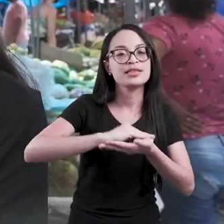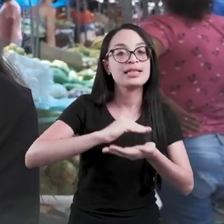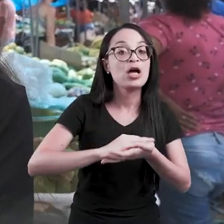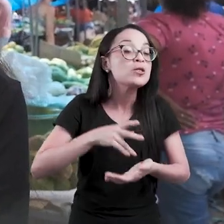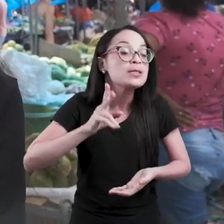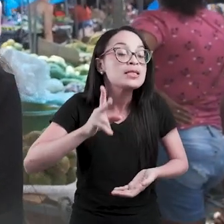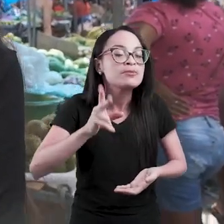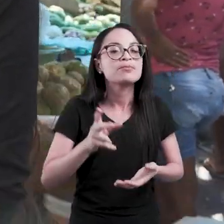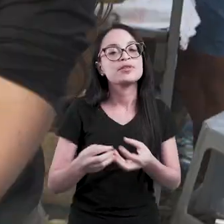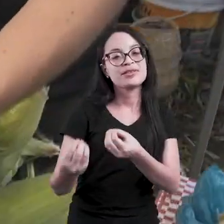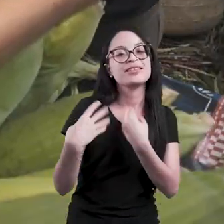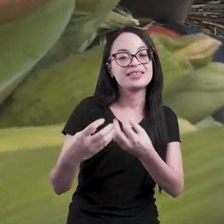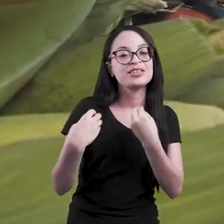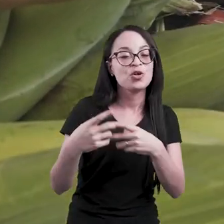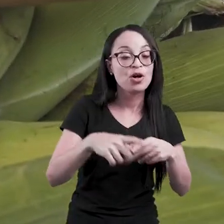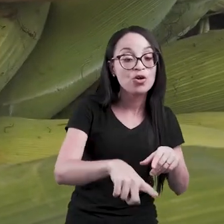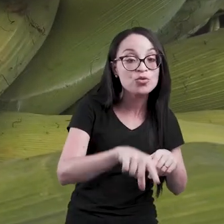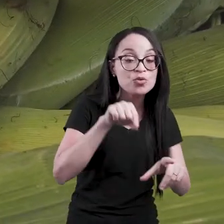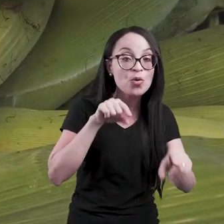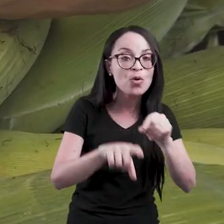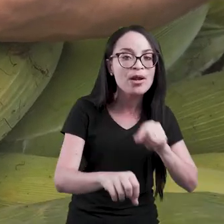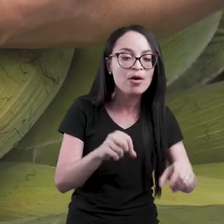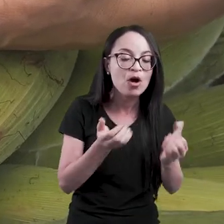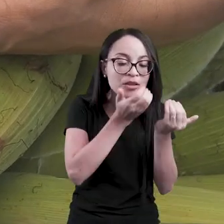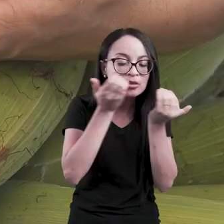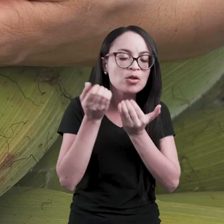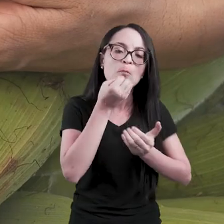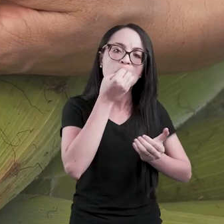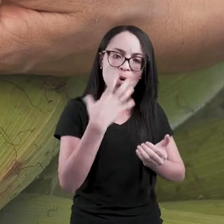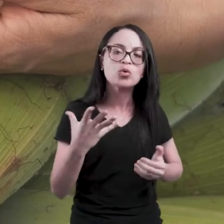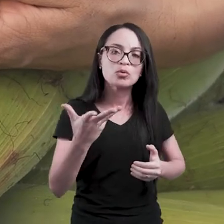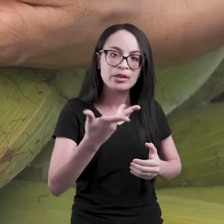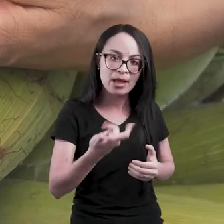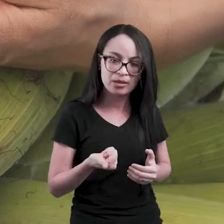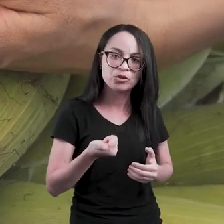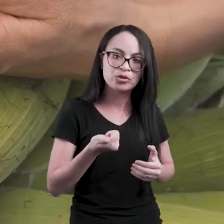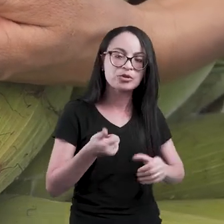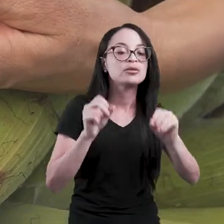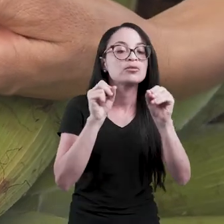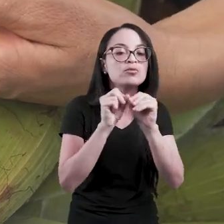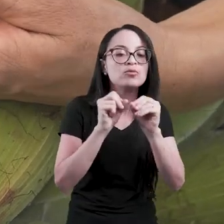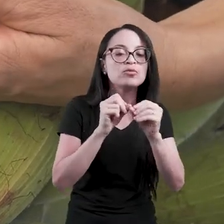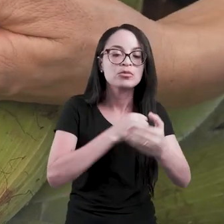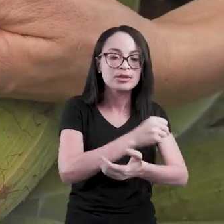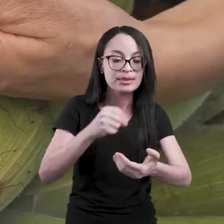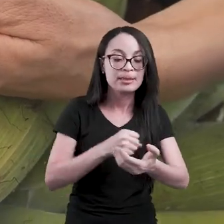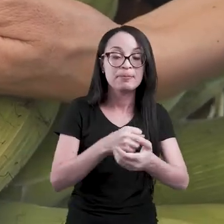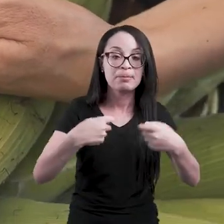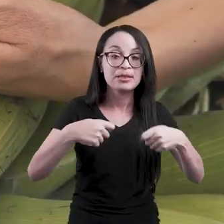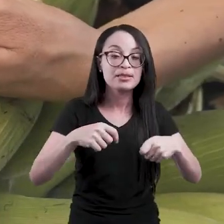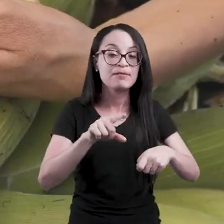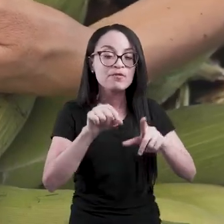gente a escolher um milho bom para fazer, né, os produtos dela. Então ela ensinou a gente a escolher